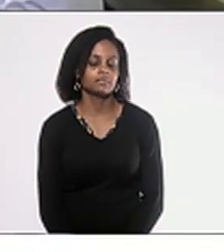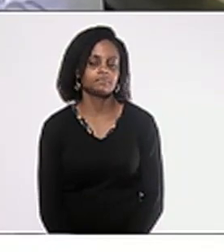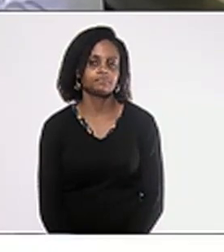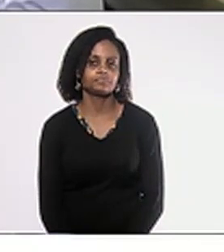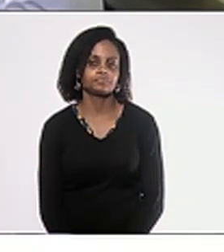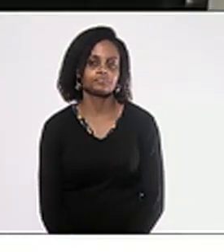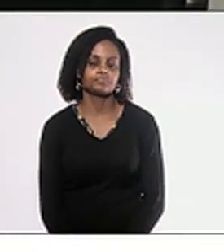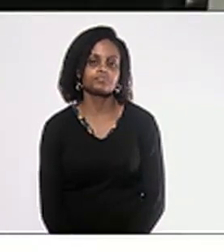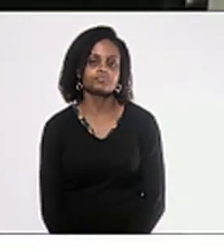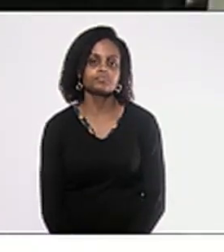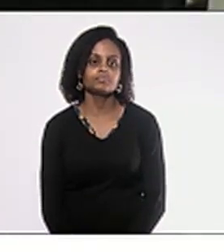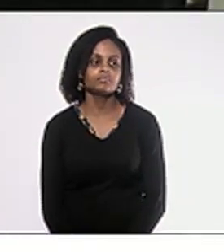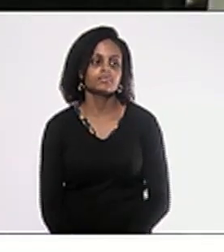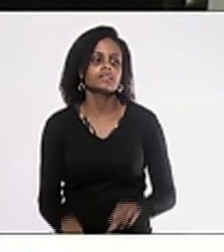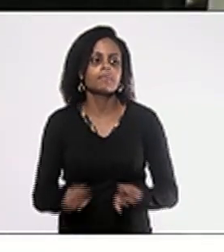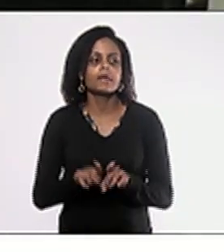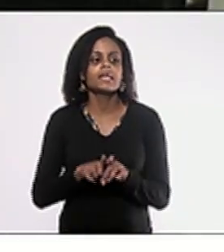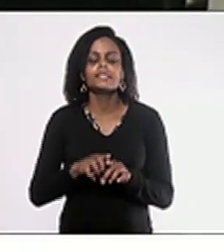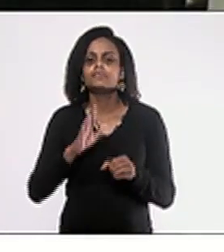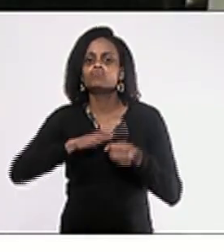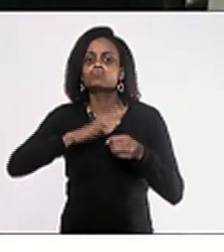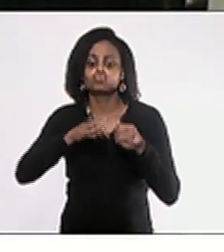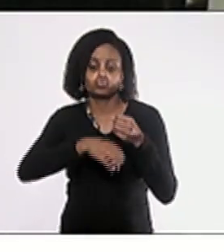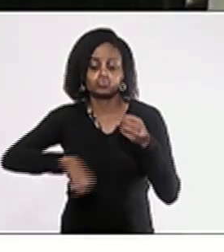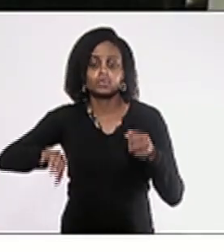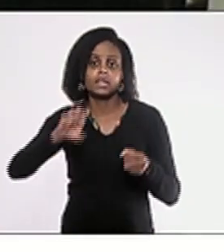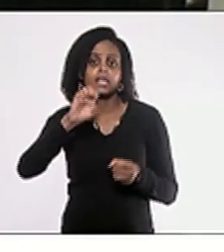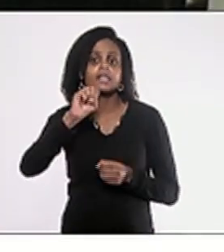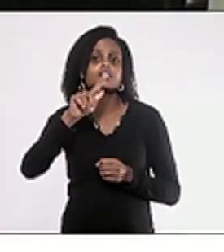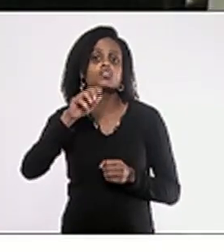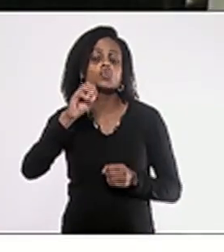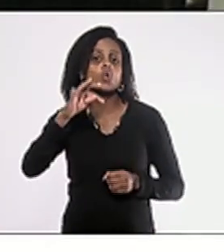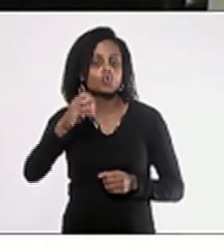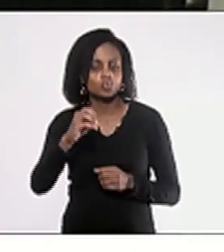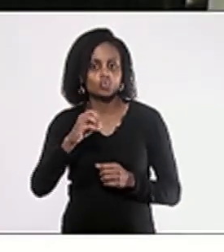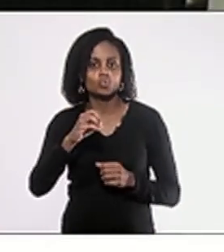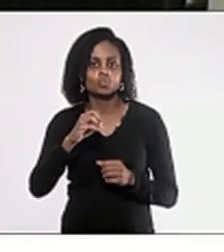Por exemplo, com relação ao esgoto, é sabido